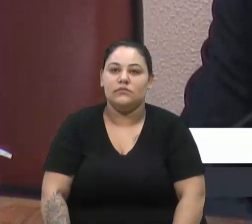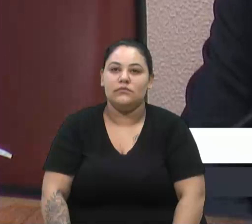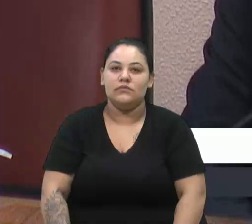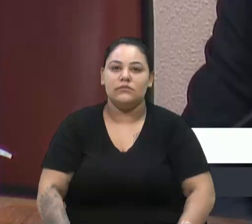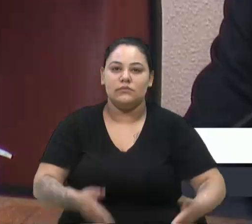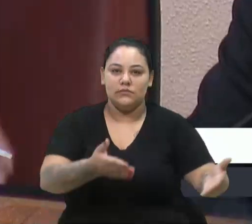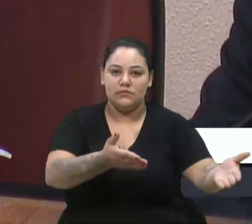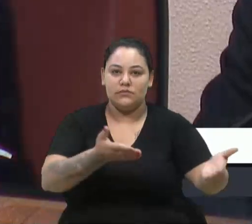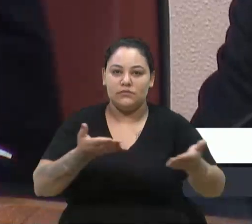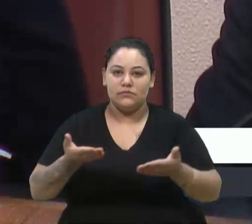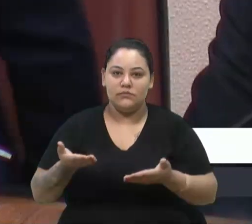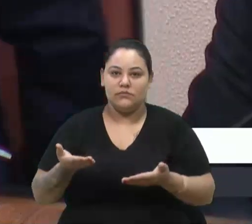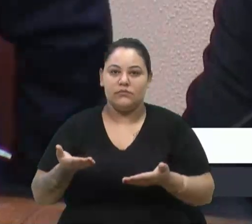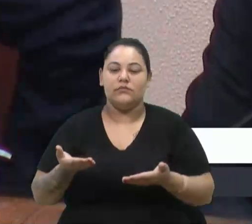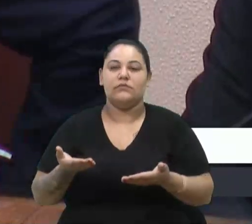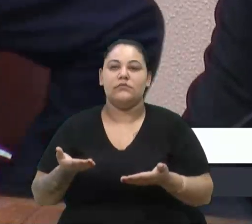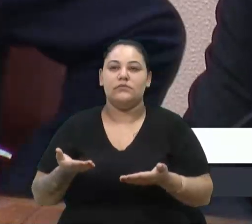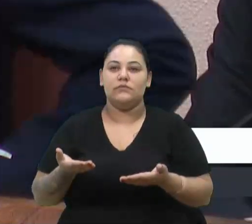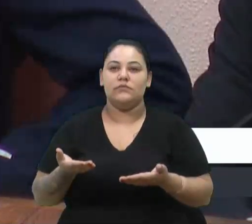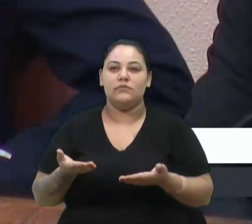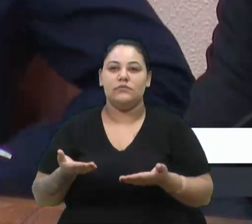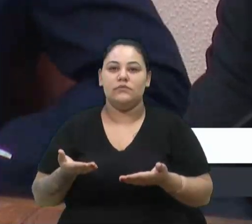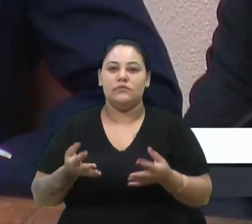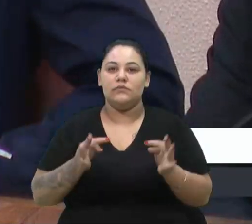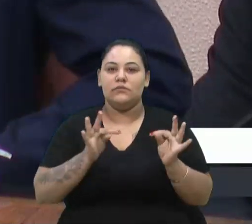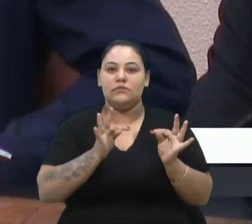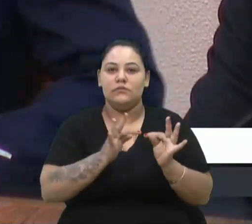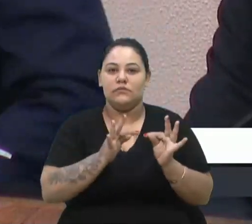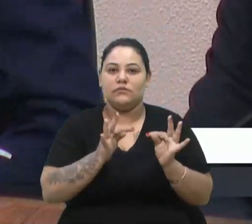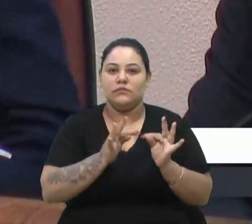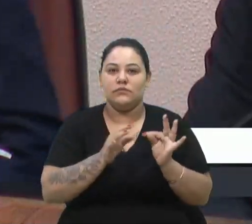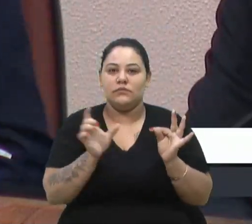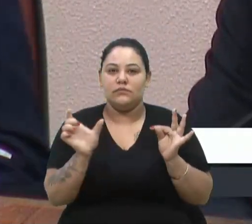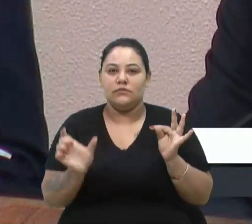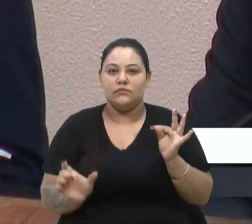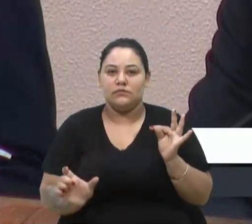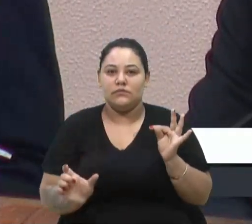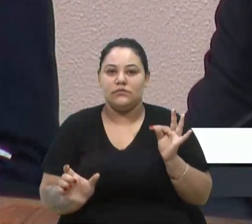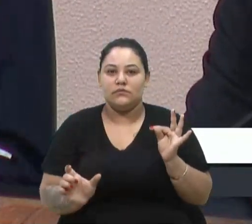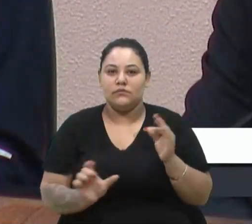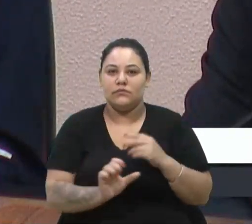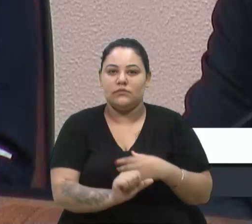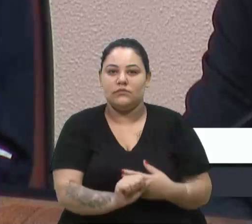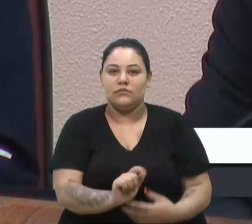convido o técnico em Agropecuária